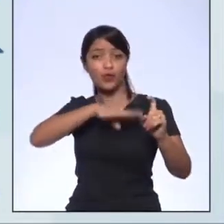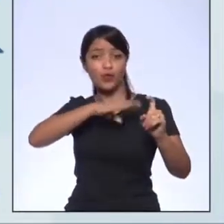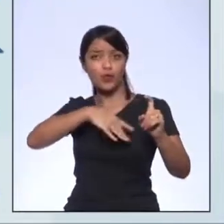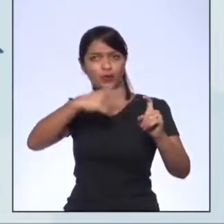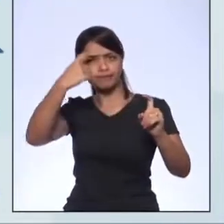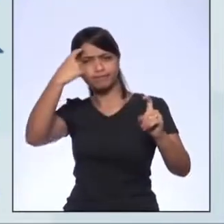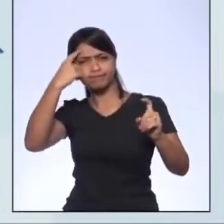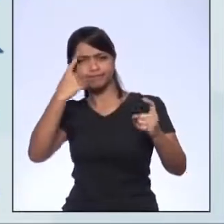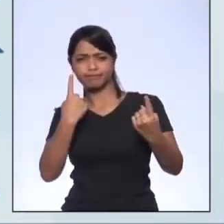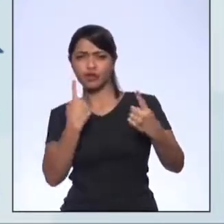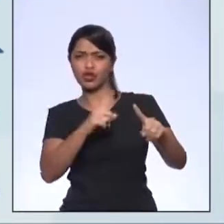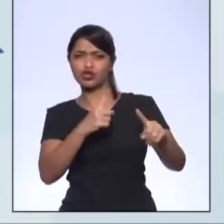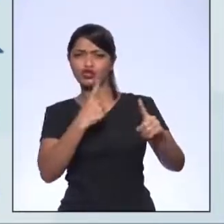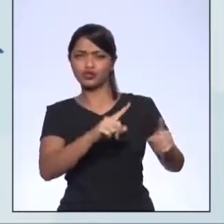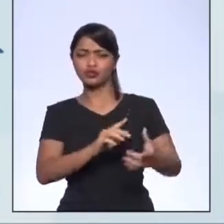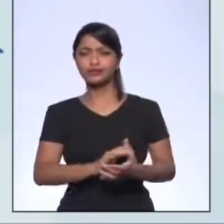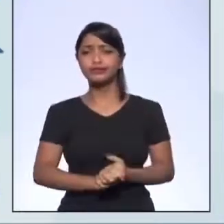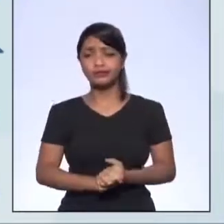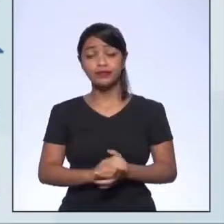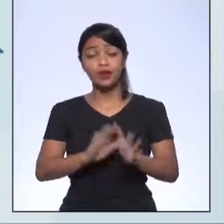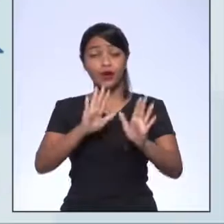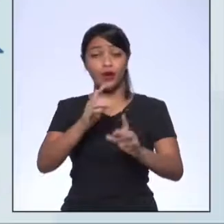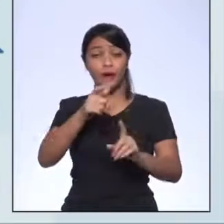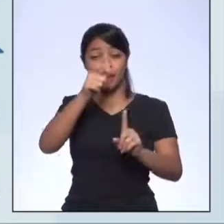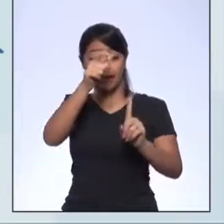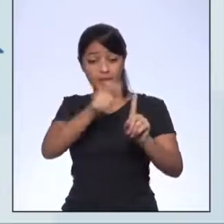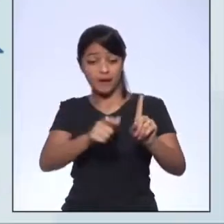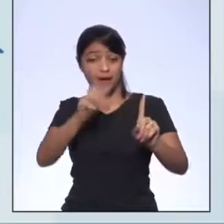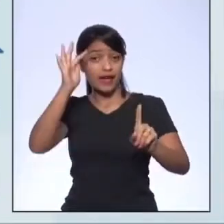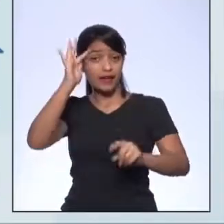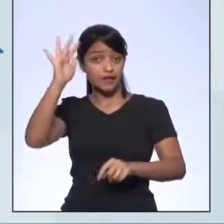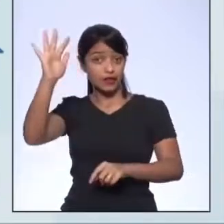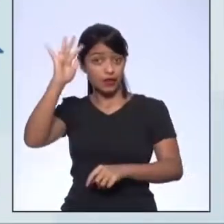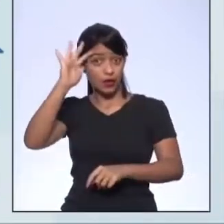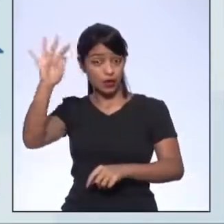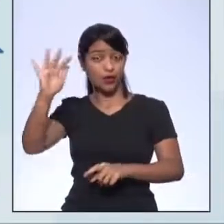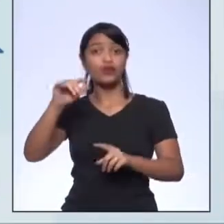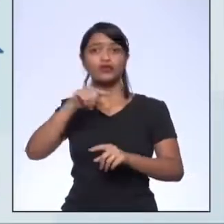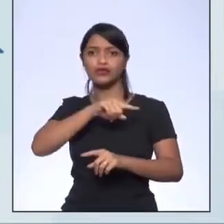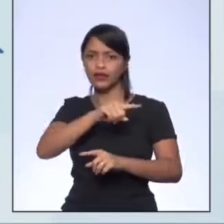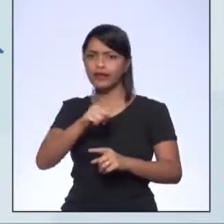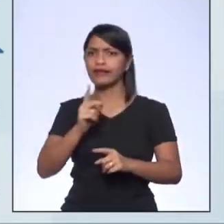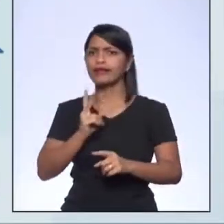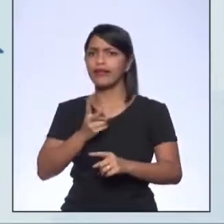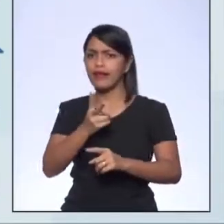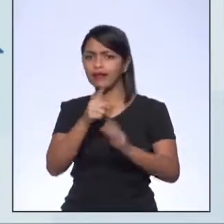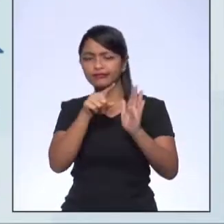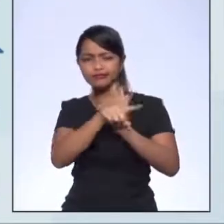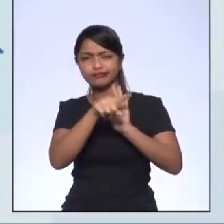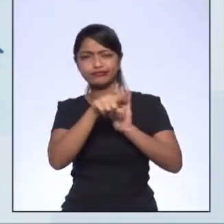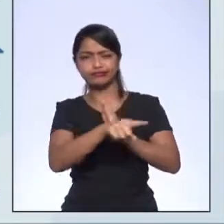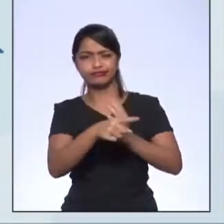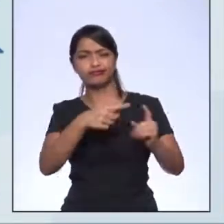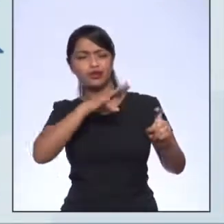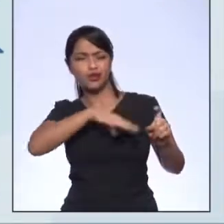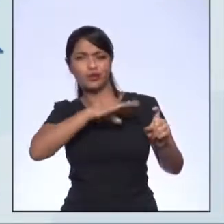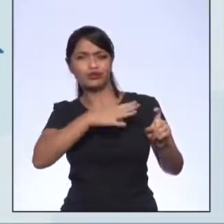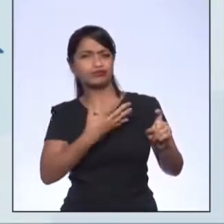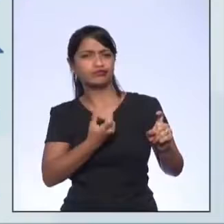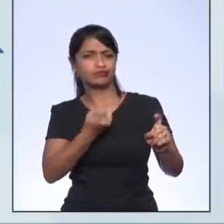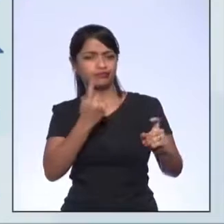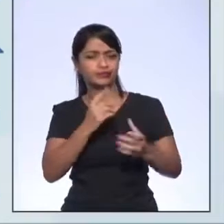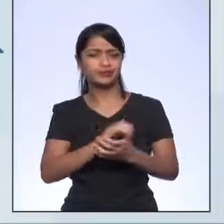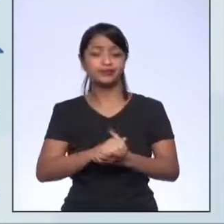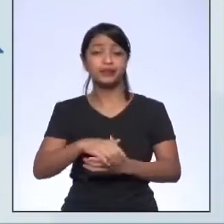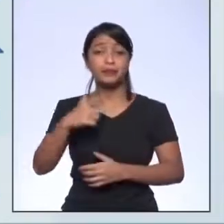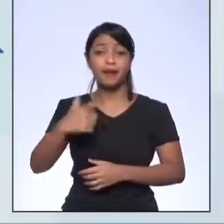eles questionam muito a contação do início dos tempos pela mitologia. Ciências e